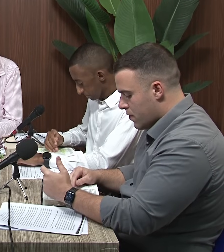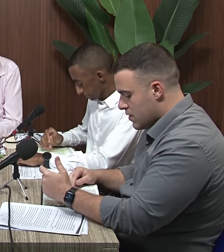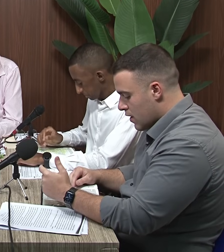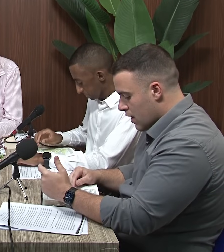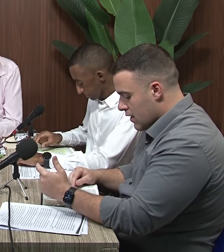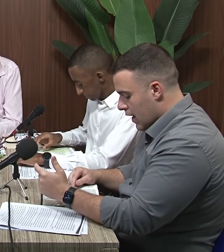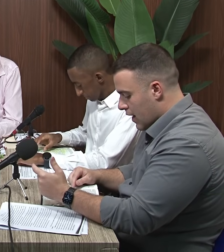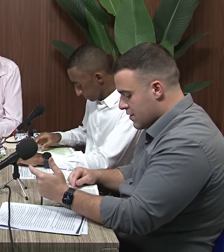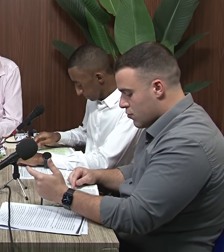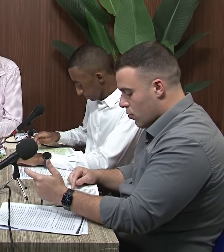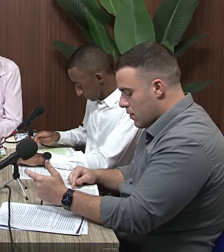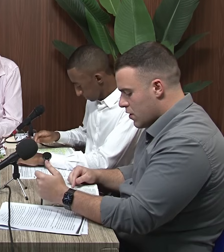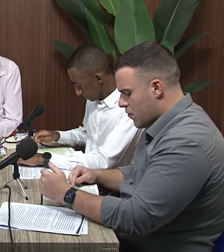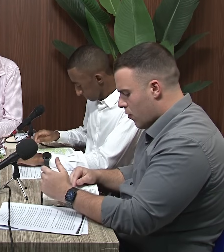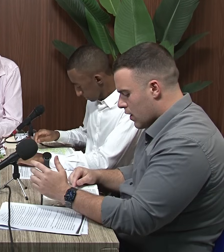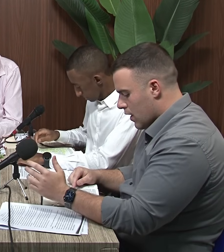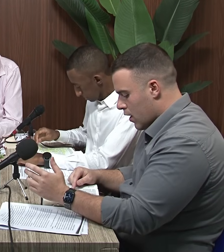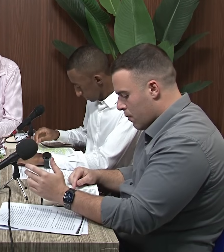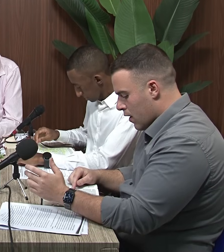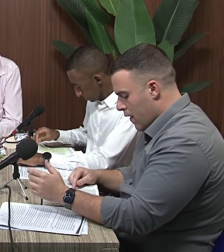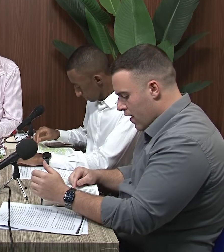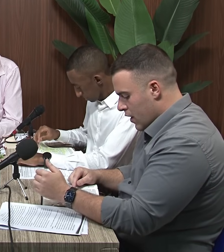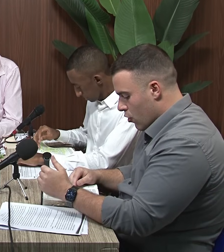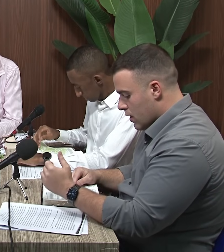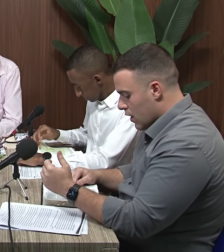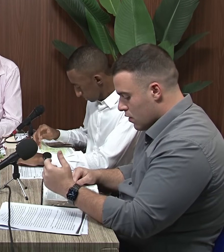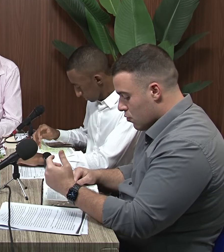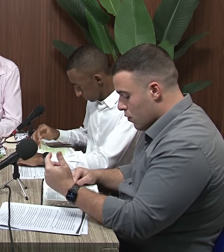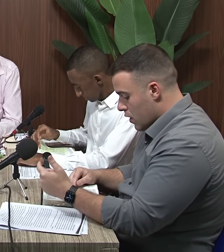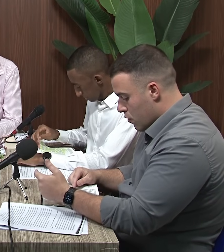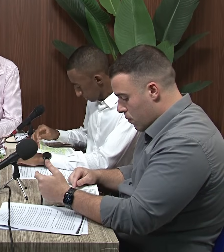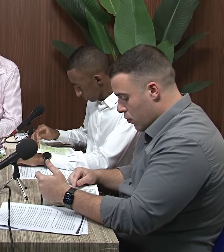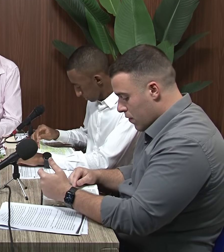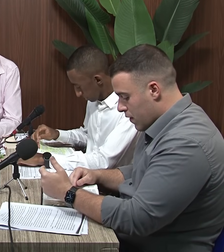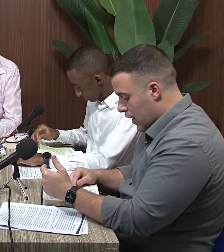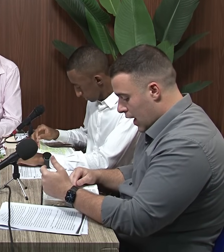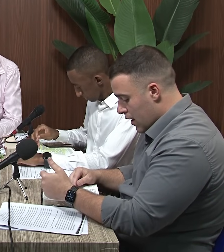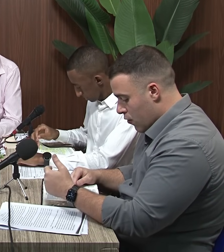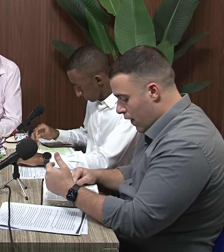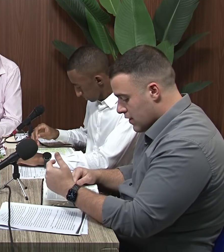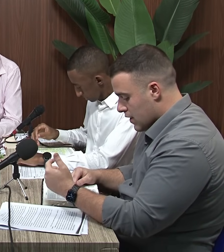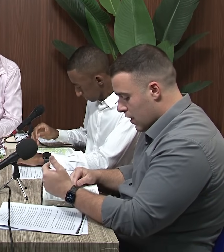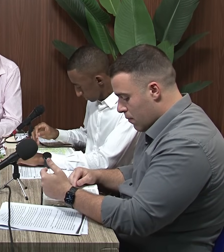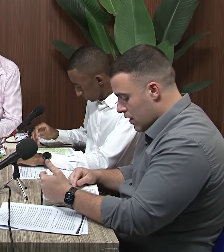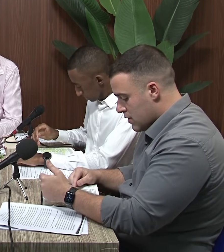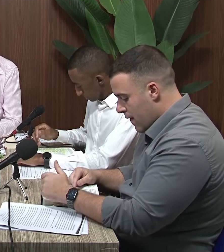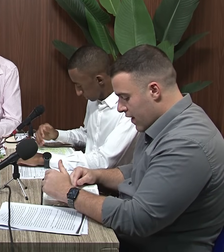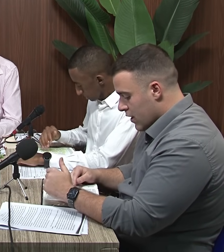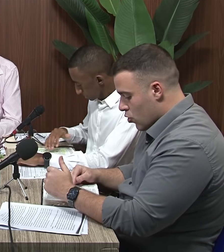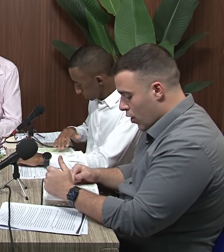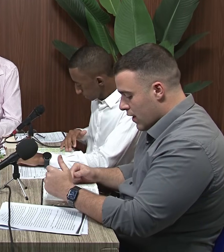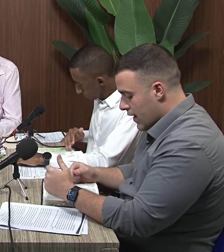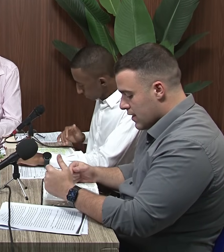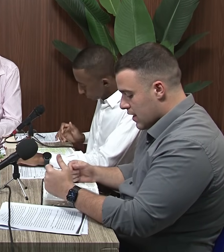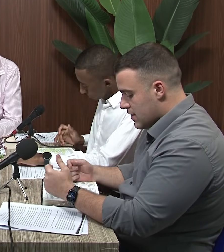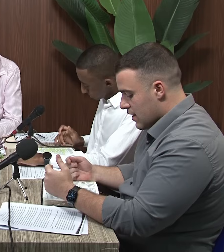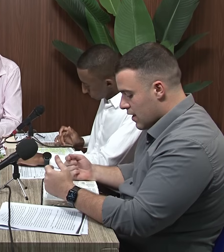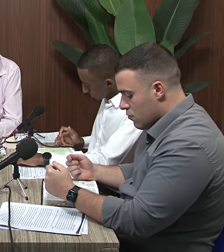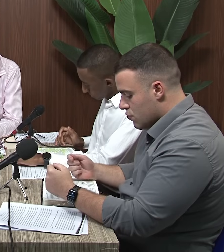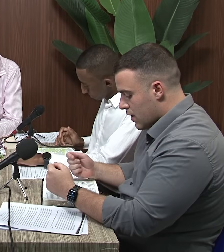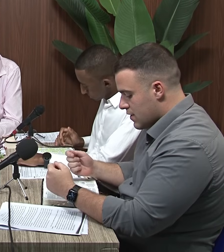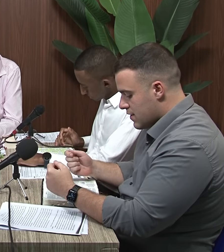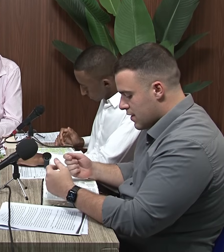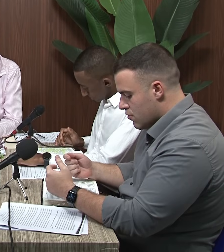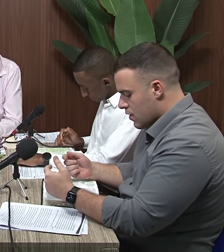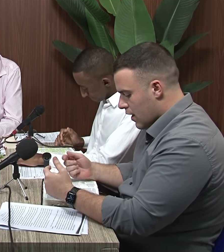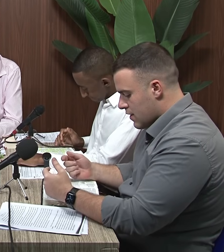os móveis da casa de Tobias fora da câmara, e ordenando-o eu, purificaram as câmaras e tornei a trazer ali